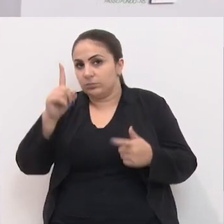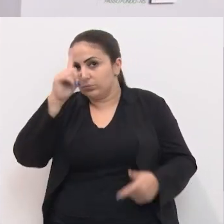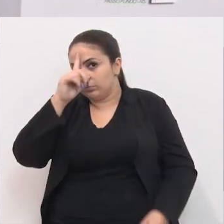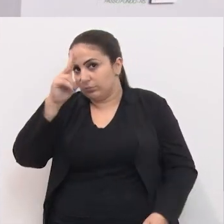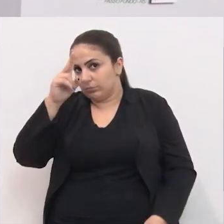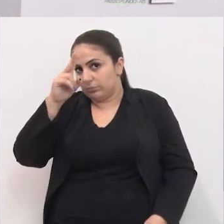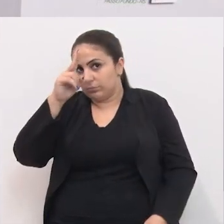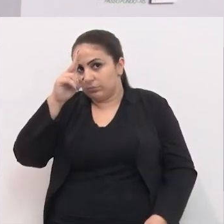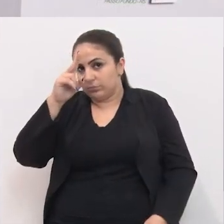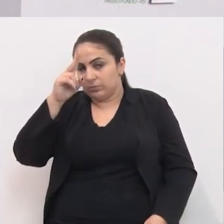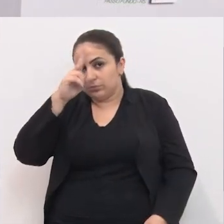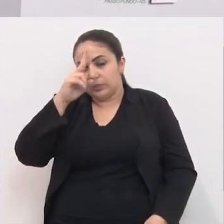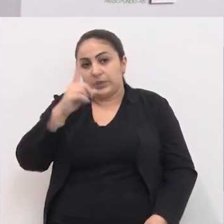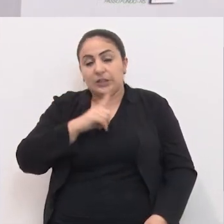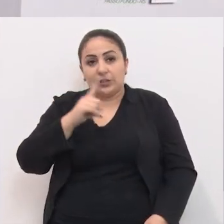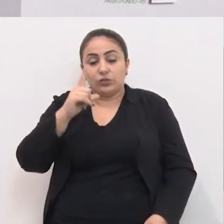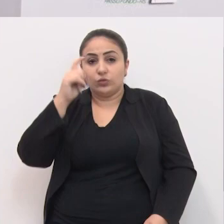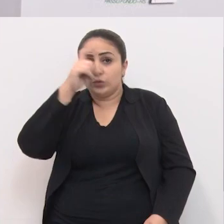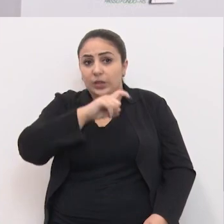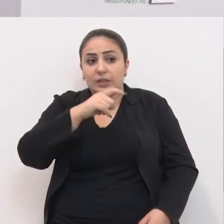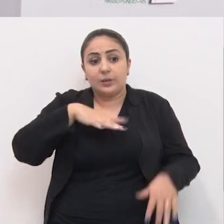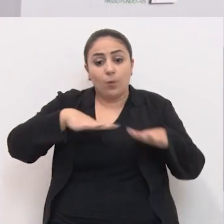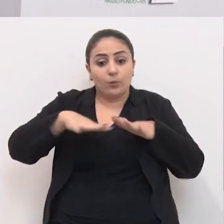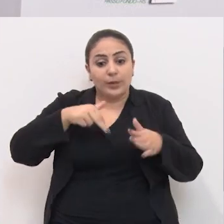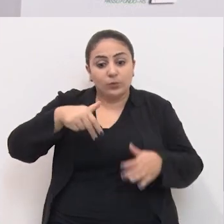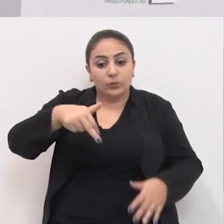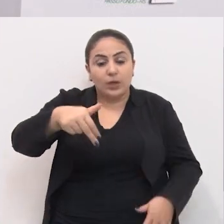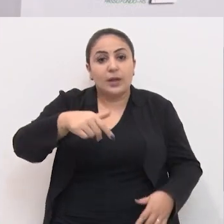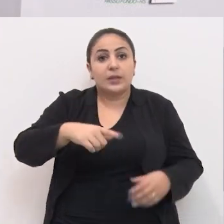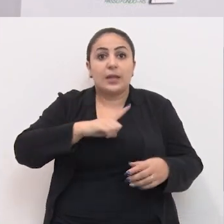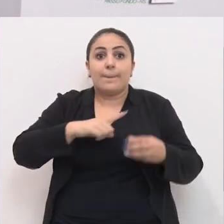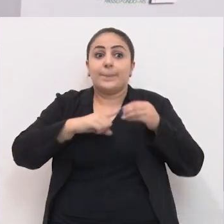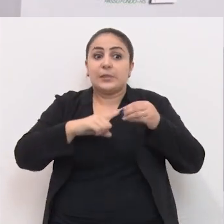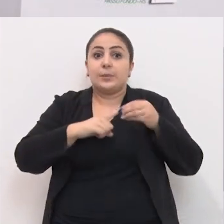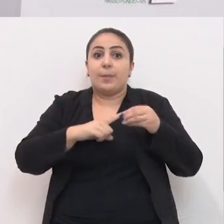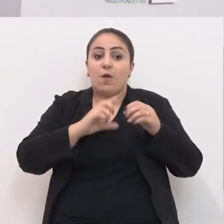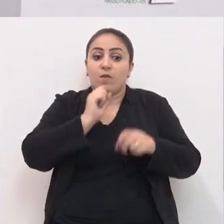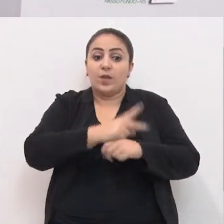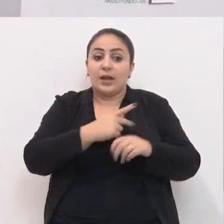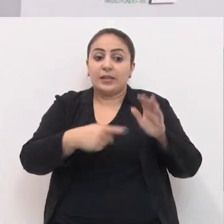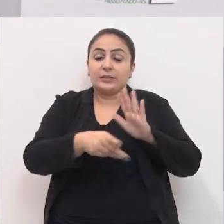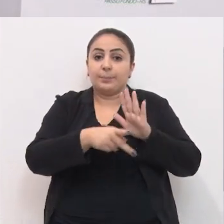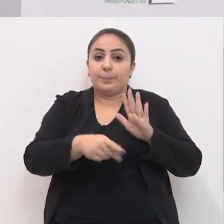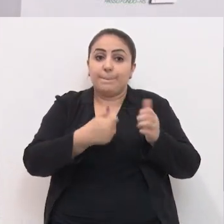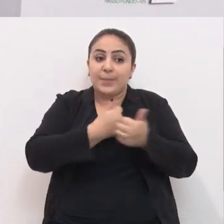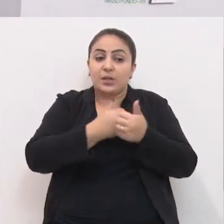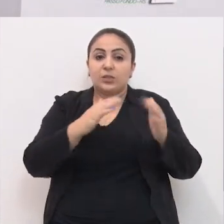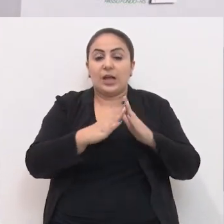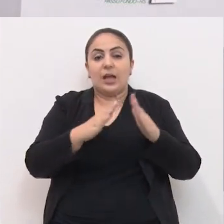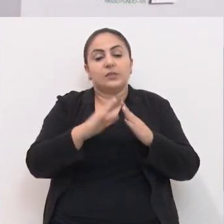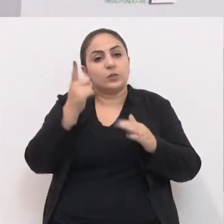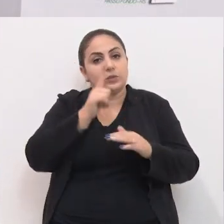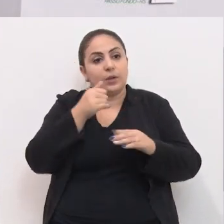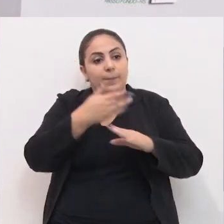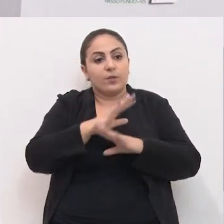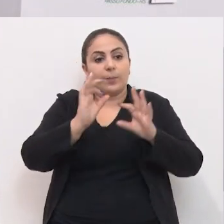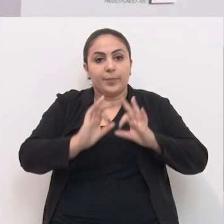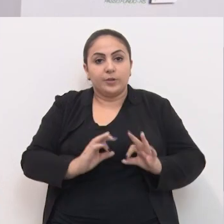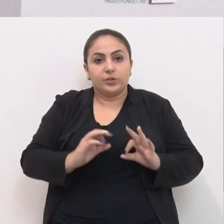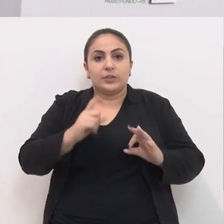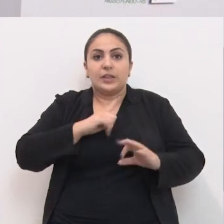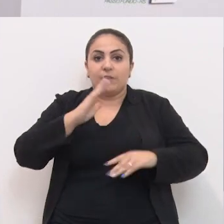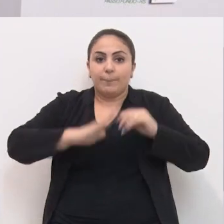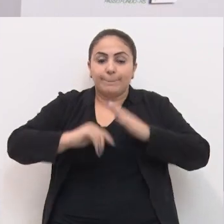com deficiência locomotora nas escolas municipais deve ser ampliada. Danelli explica os motivos.